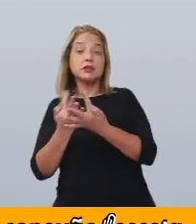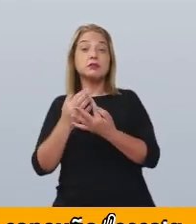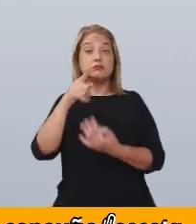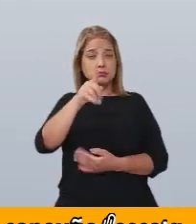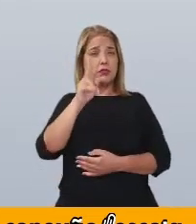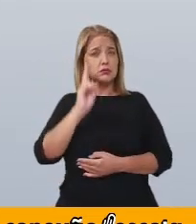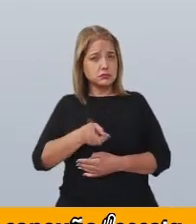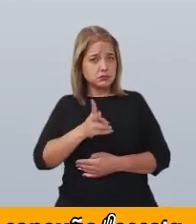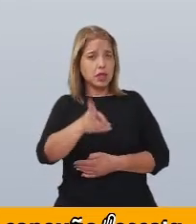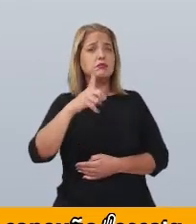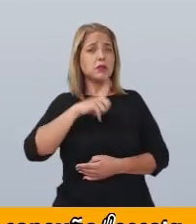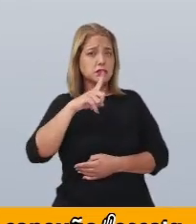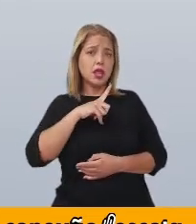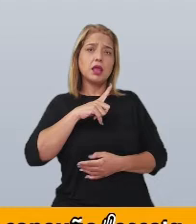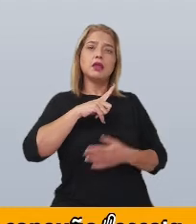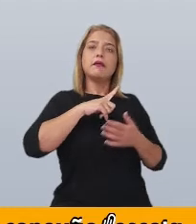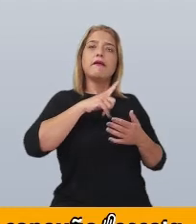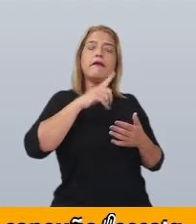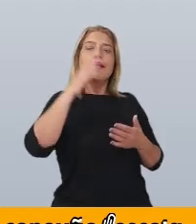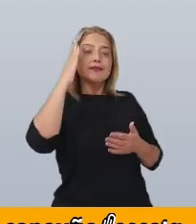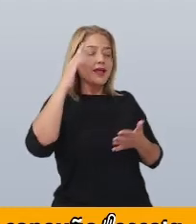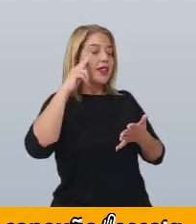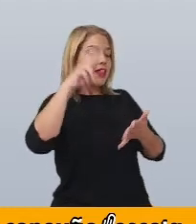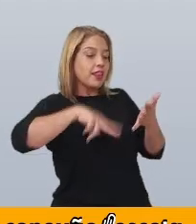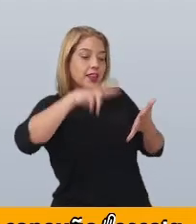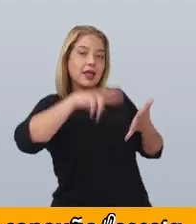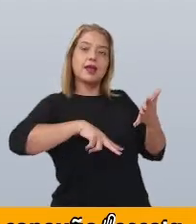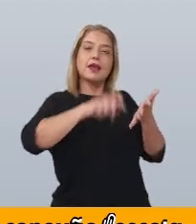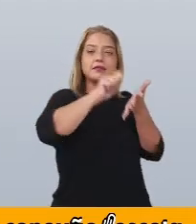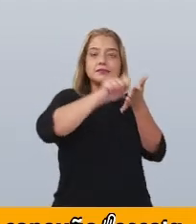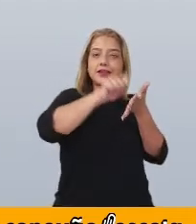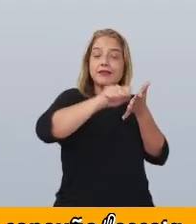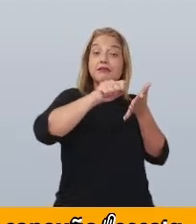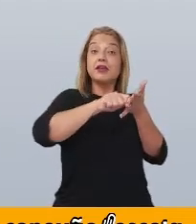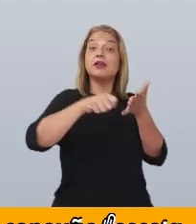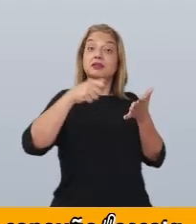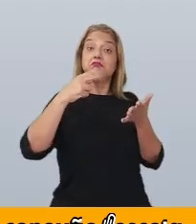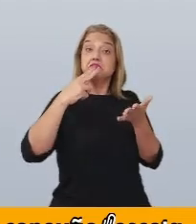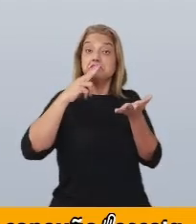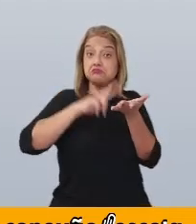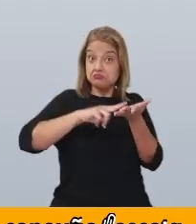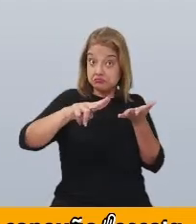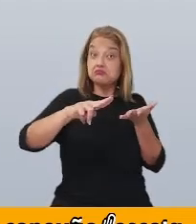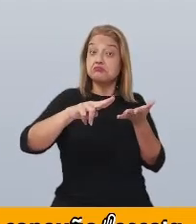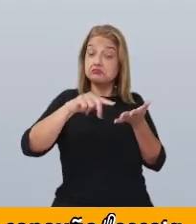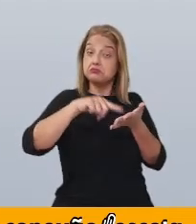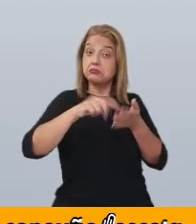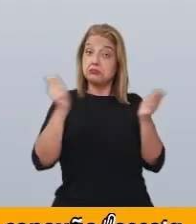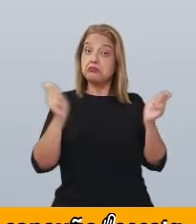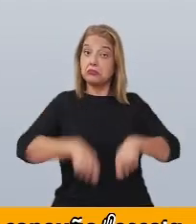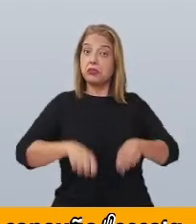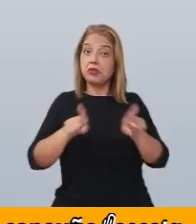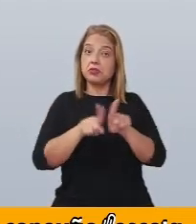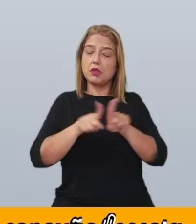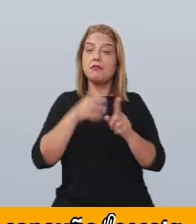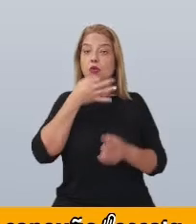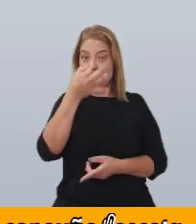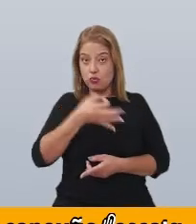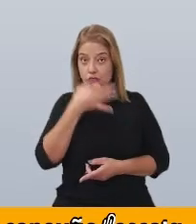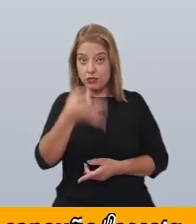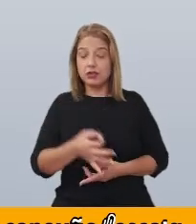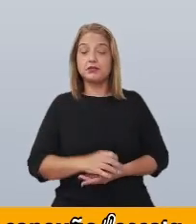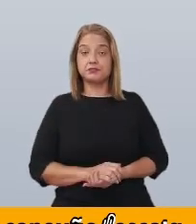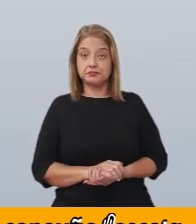e escrever cartas? Sim, porque as cartas elas também podem ter argumentação.